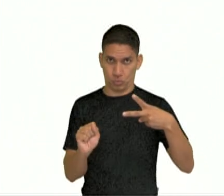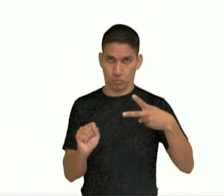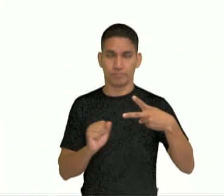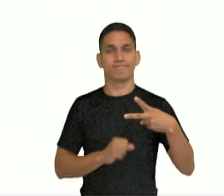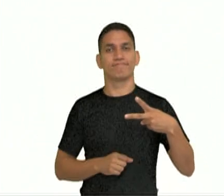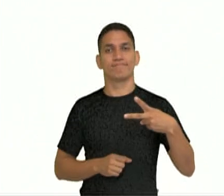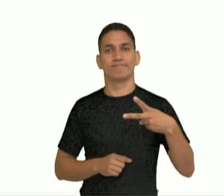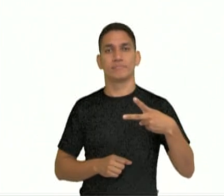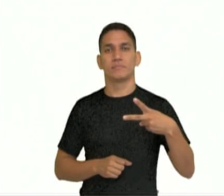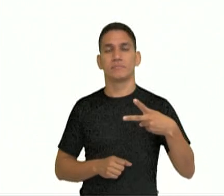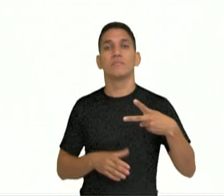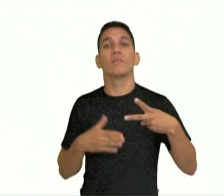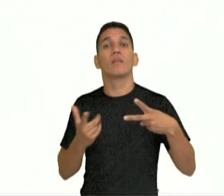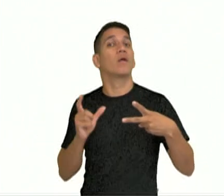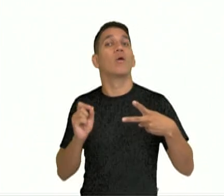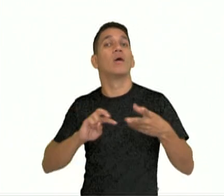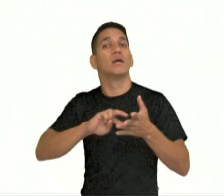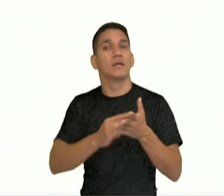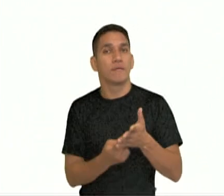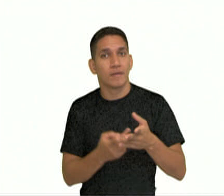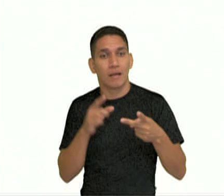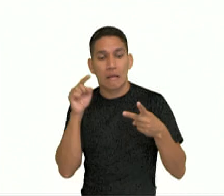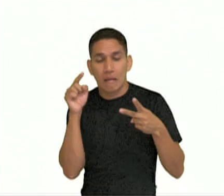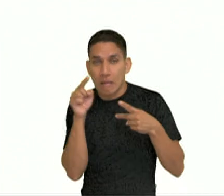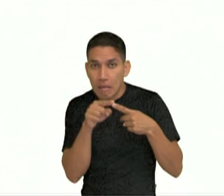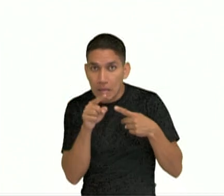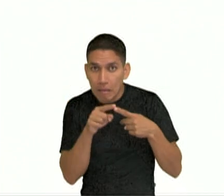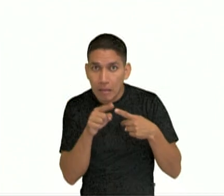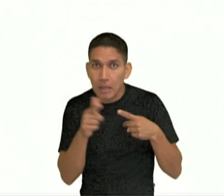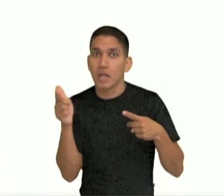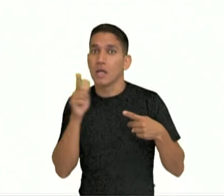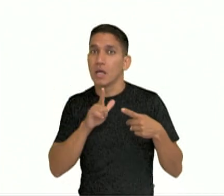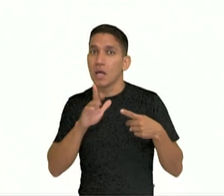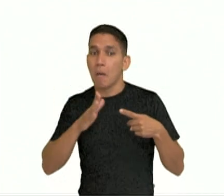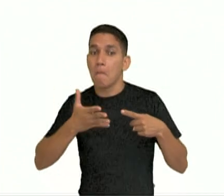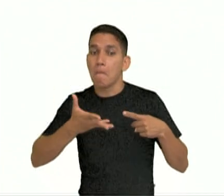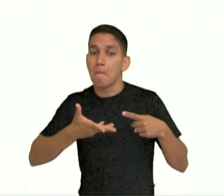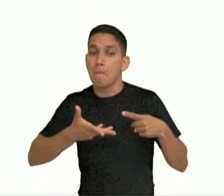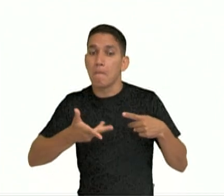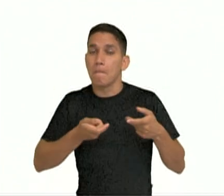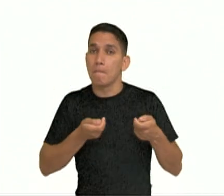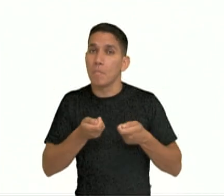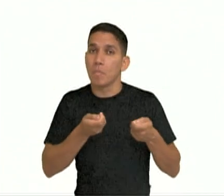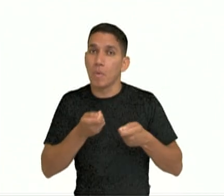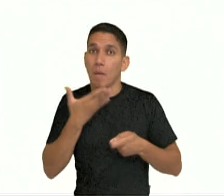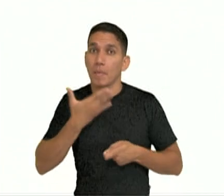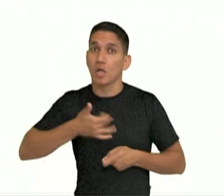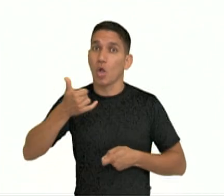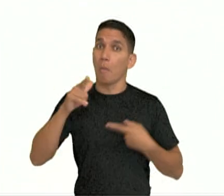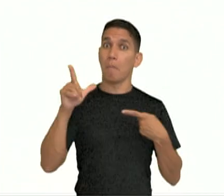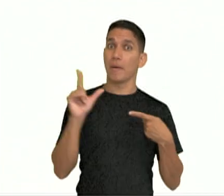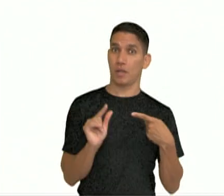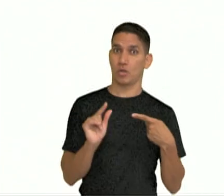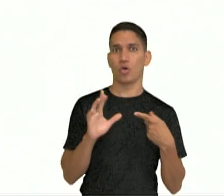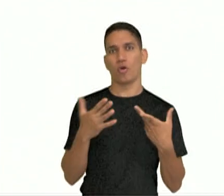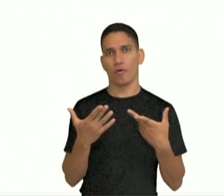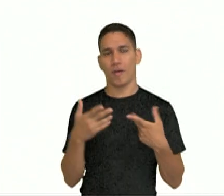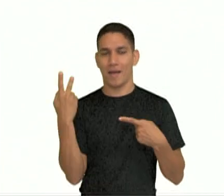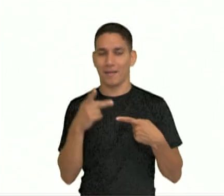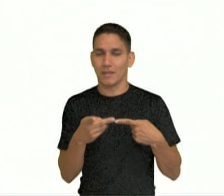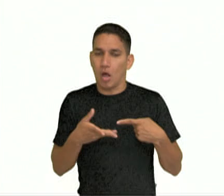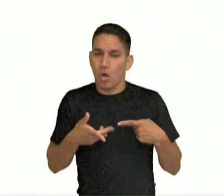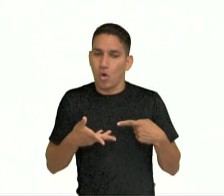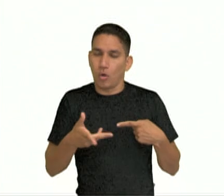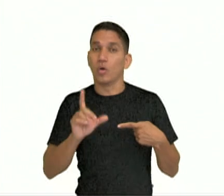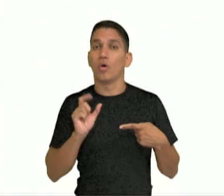do Marcos. Então, isso quer dizer que ele tem uma regularidade menor, ou seja, a regularidade